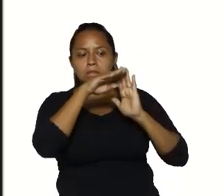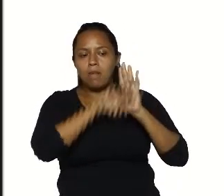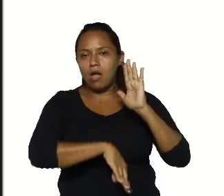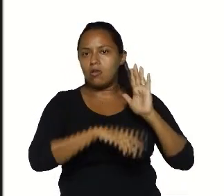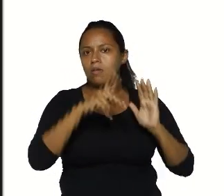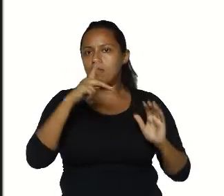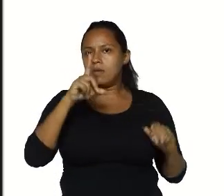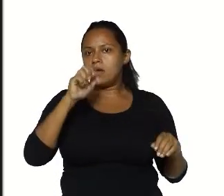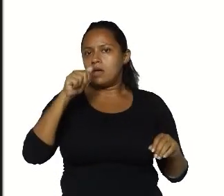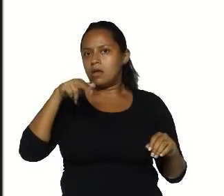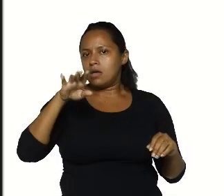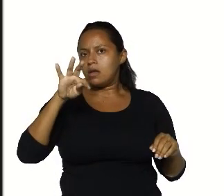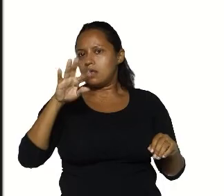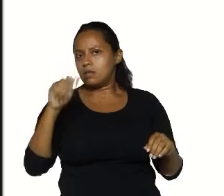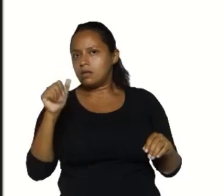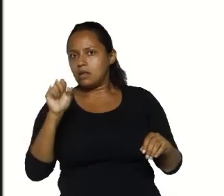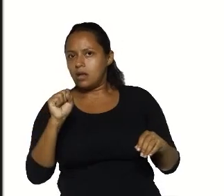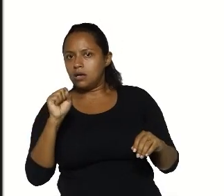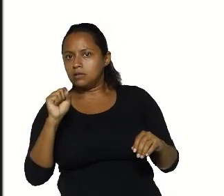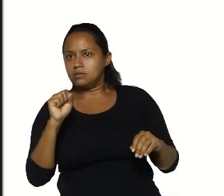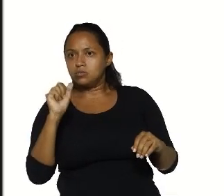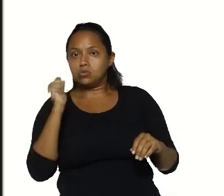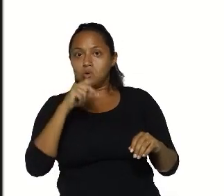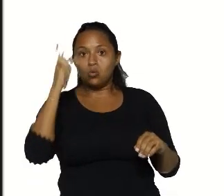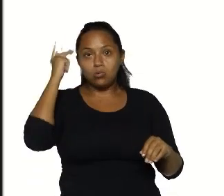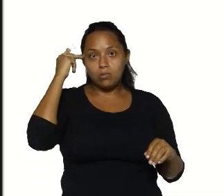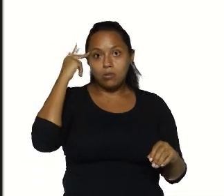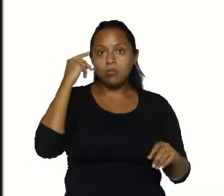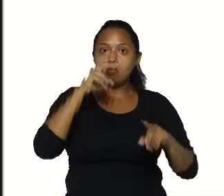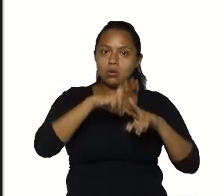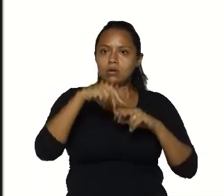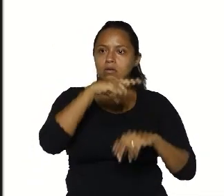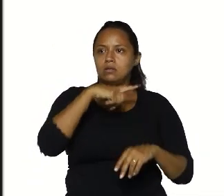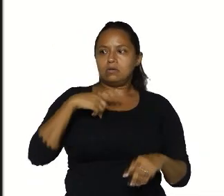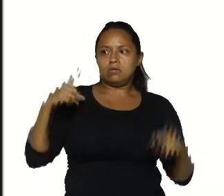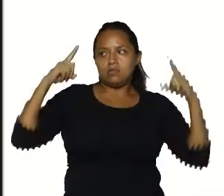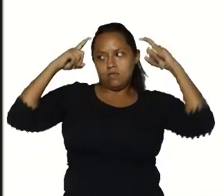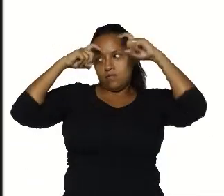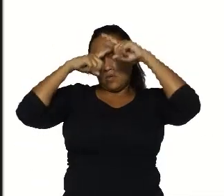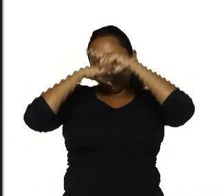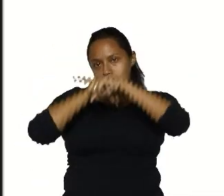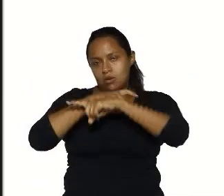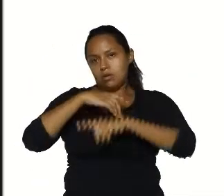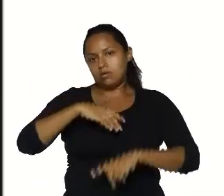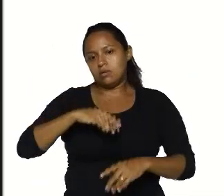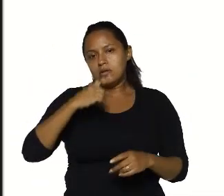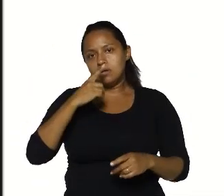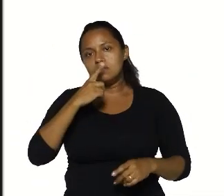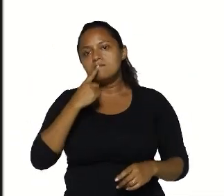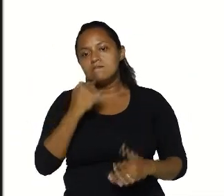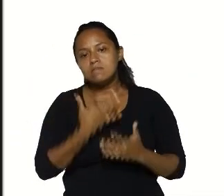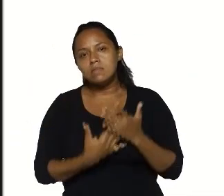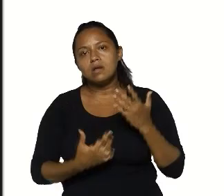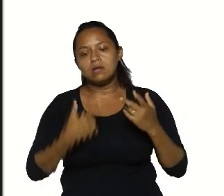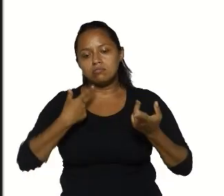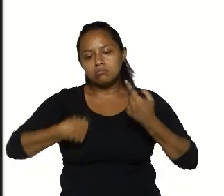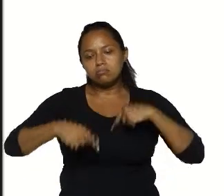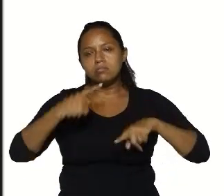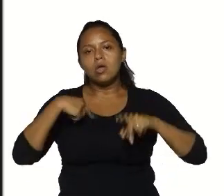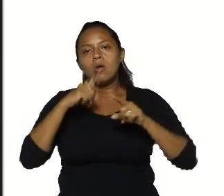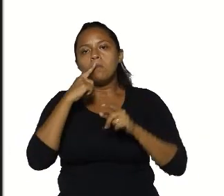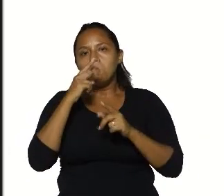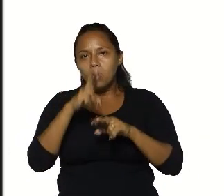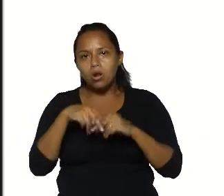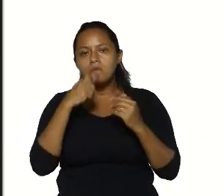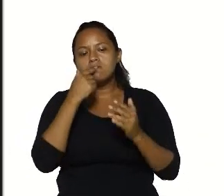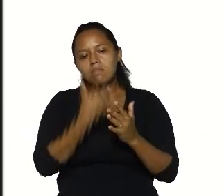do normal. Com isso, ele tinha dificuldade para acontecer a coagulação sanguínea. Daí ele apresentava